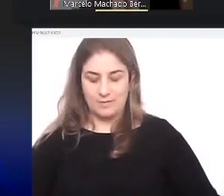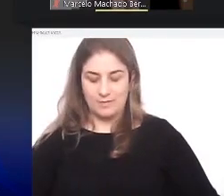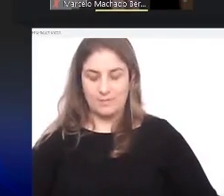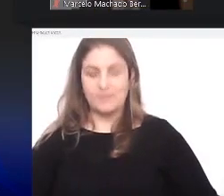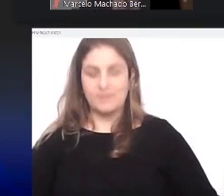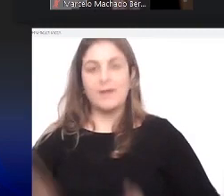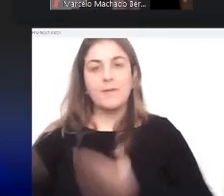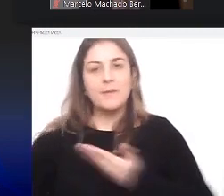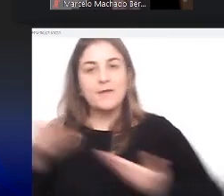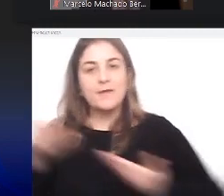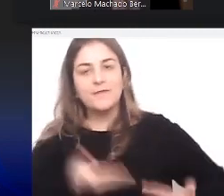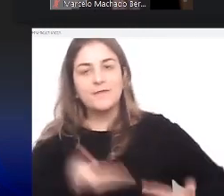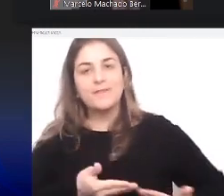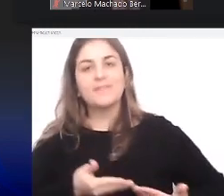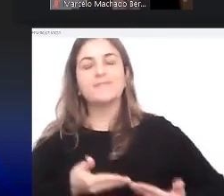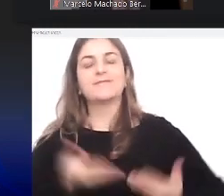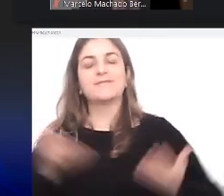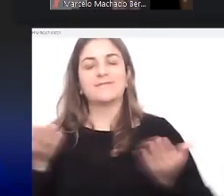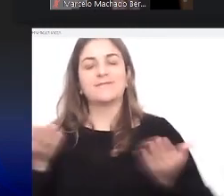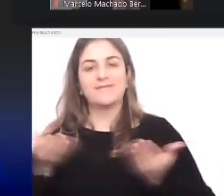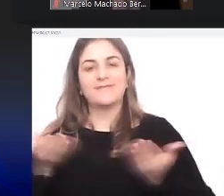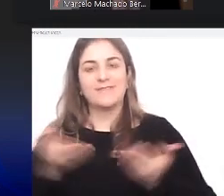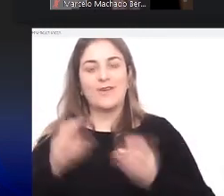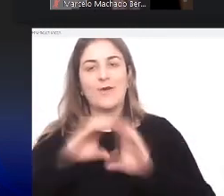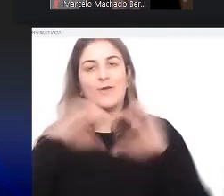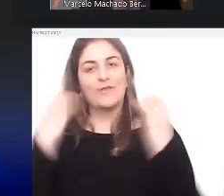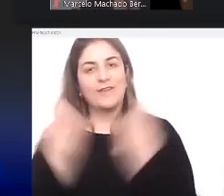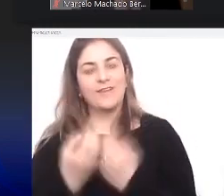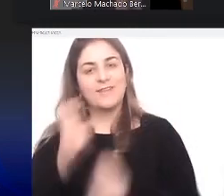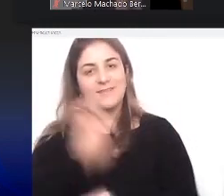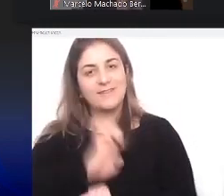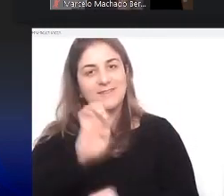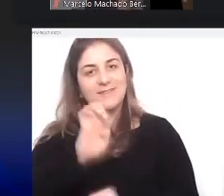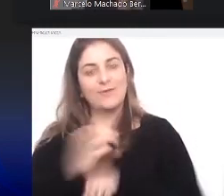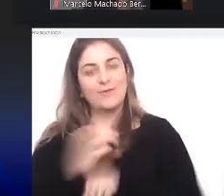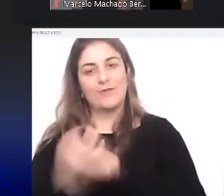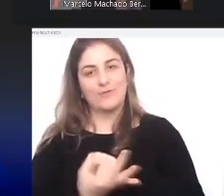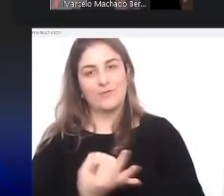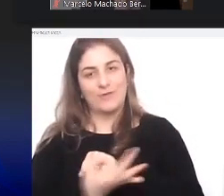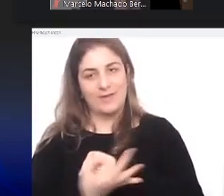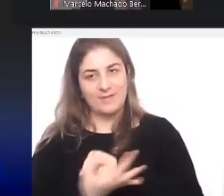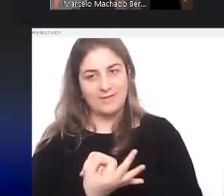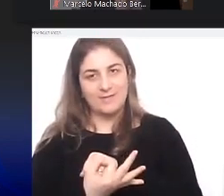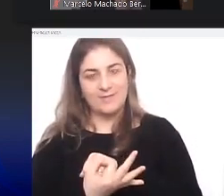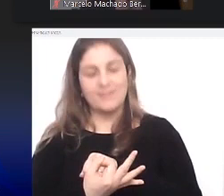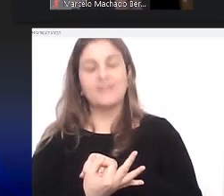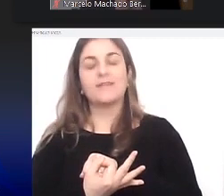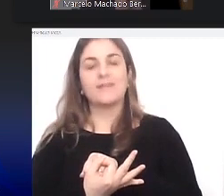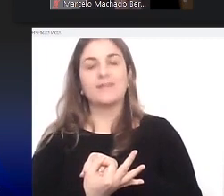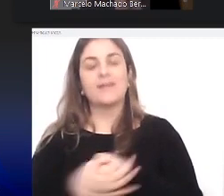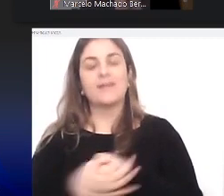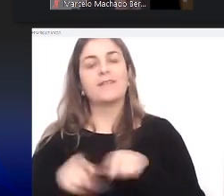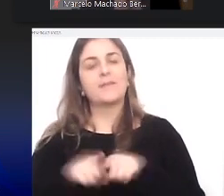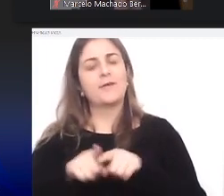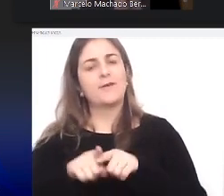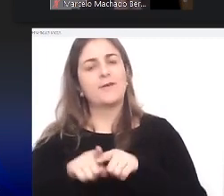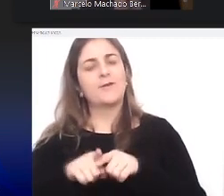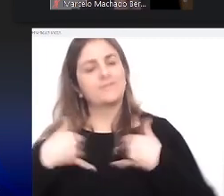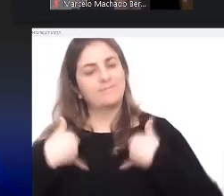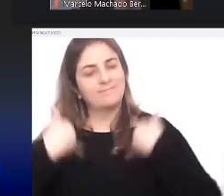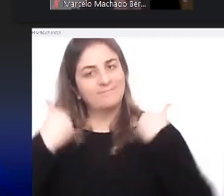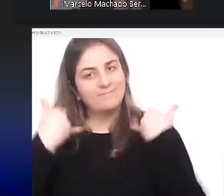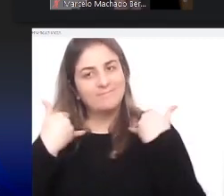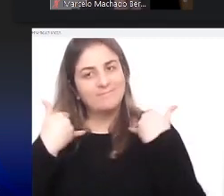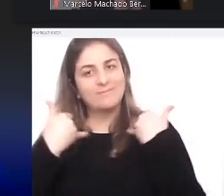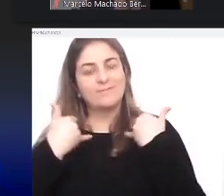bem-vindos a esta Conferência Estadual da Advocacia e com muita honra